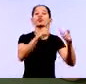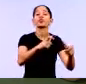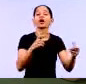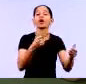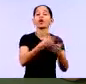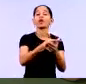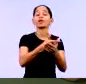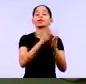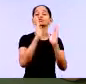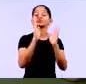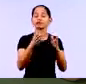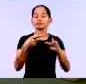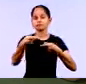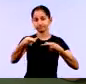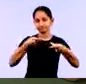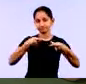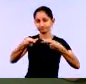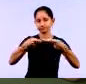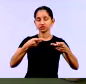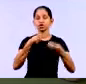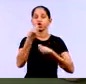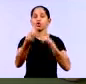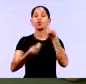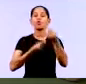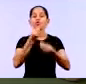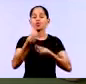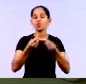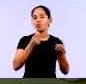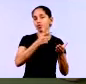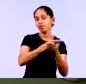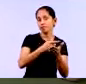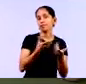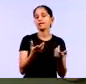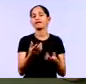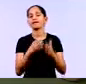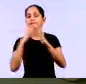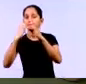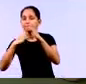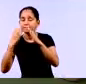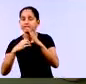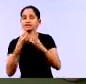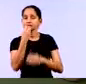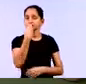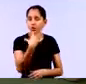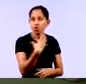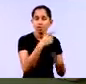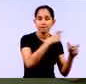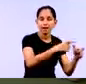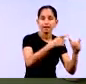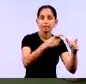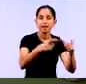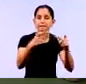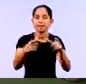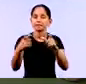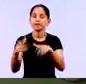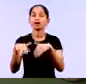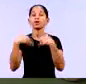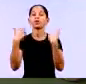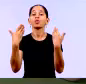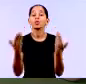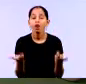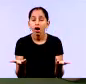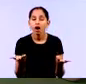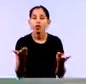agora? Me planejar com relação a isso. Ora, quais são os fornecedores existentes, qual é a melhor política de